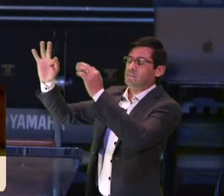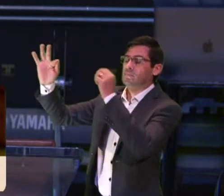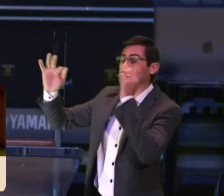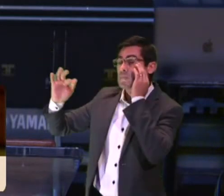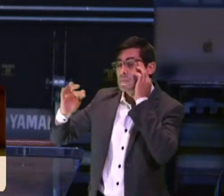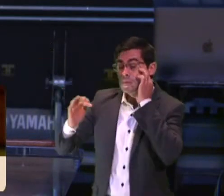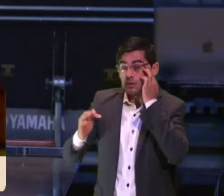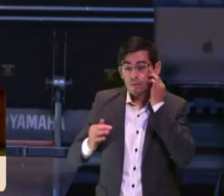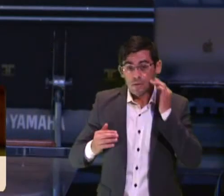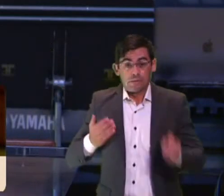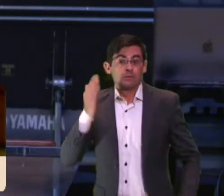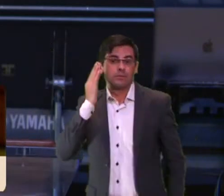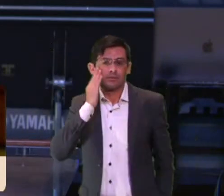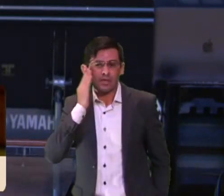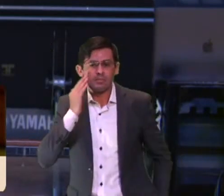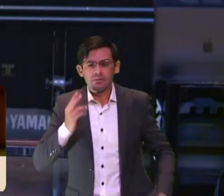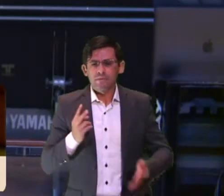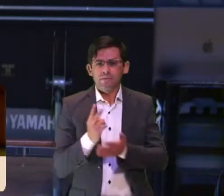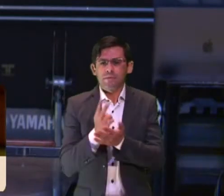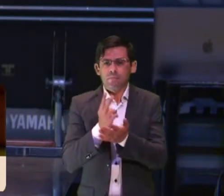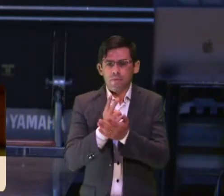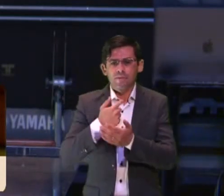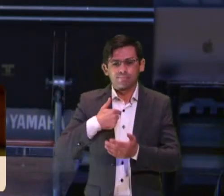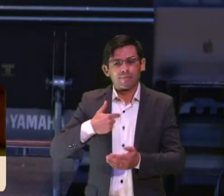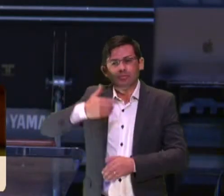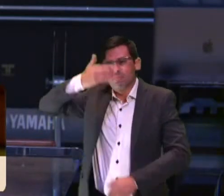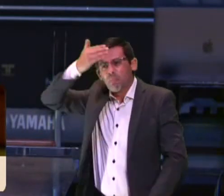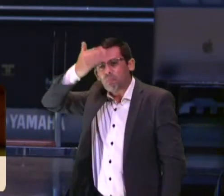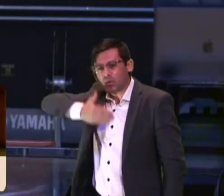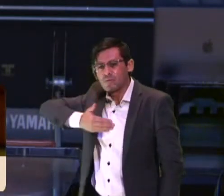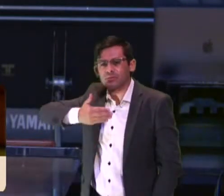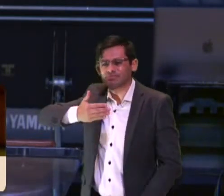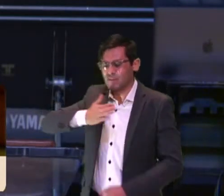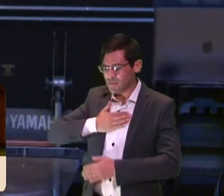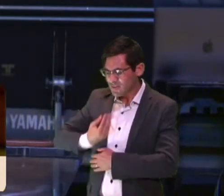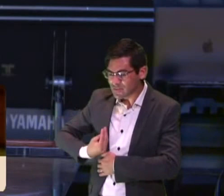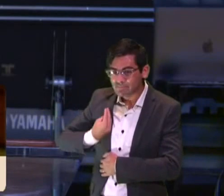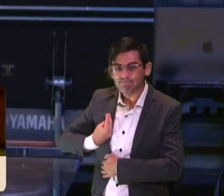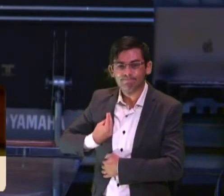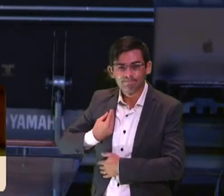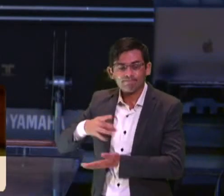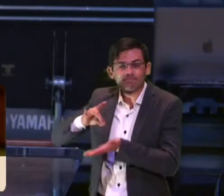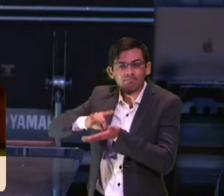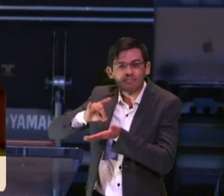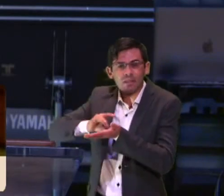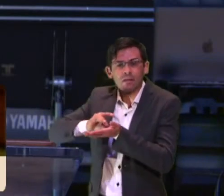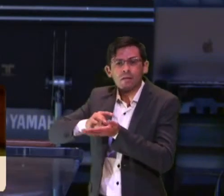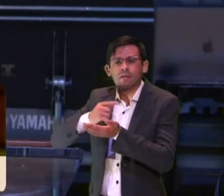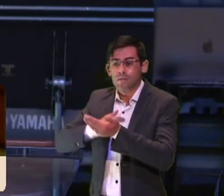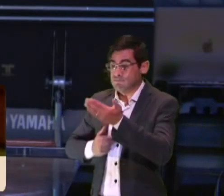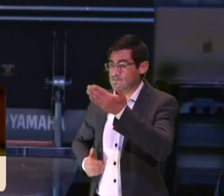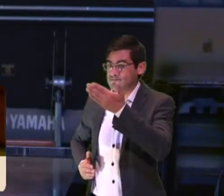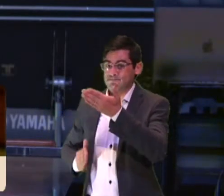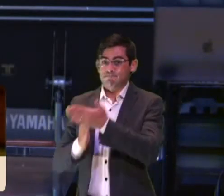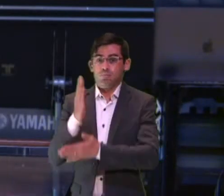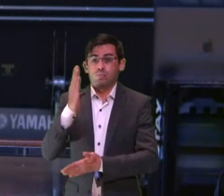Sabe, na minha vida, todas as vezes que eu passei em testes, em provas, quando eu fui